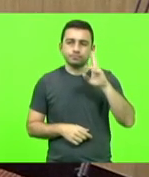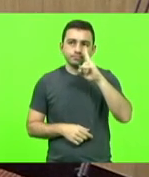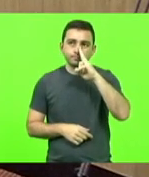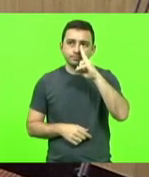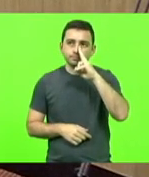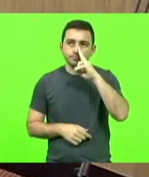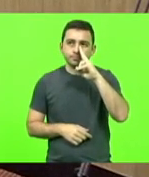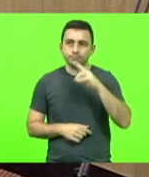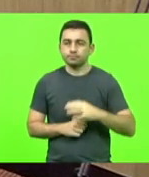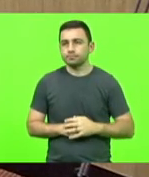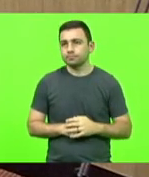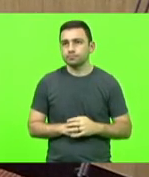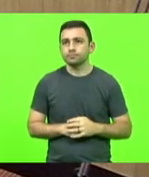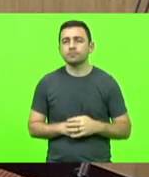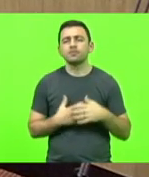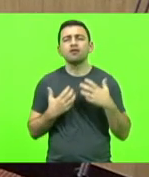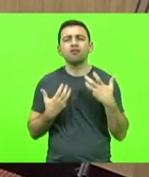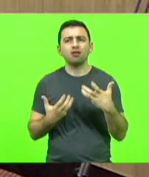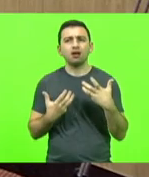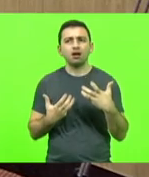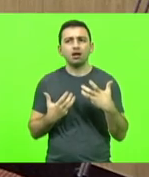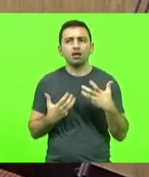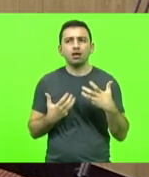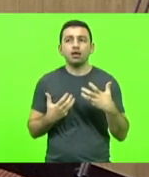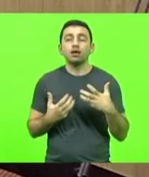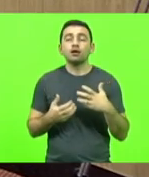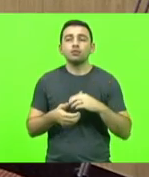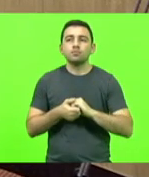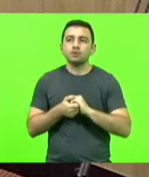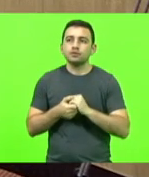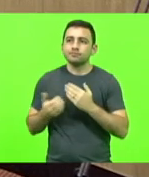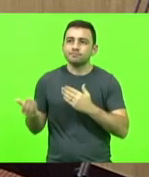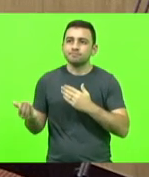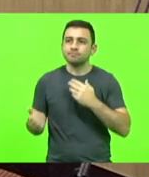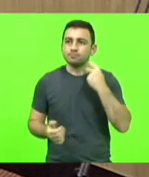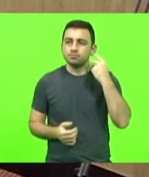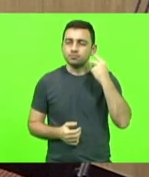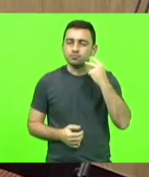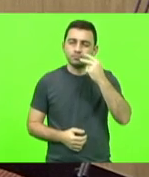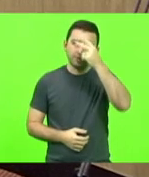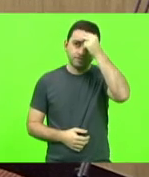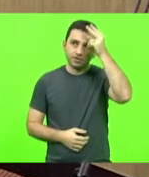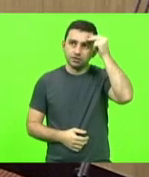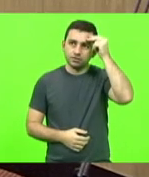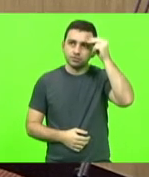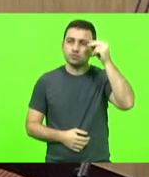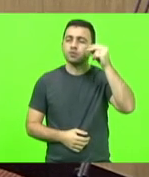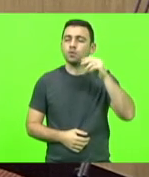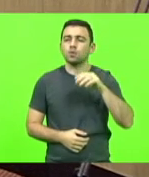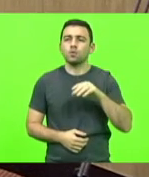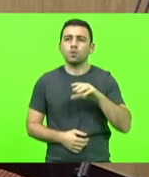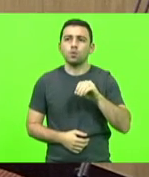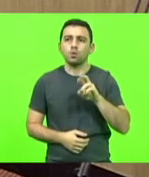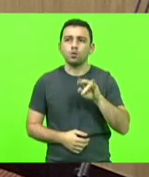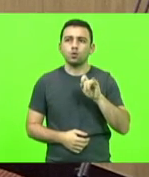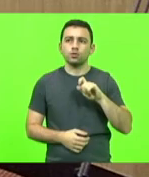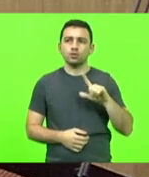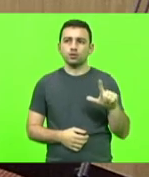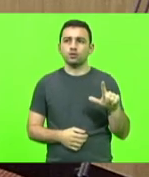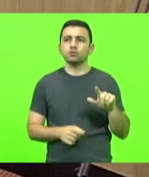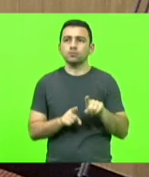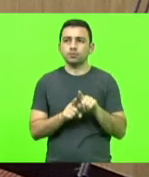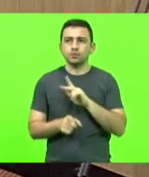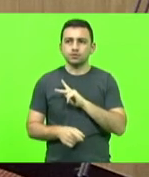queria cumprimentar e apresentar aqui o nosso prefeito de Coronel Martins e a vereadora, que estão presentes nesse